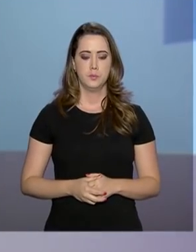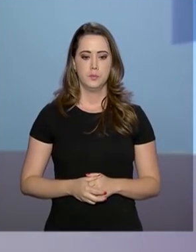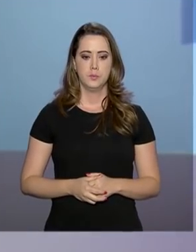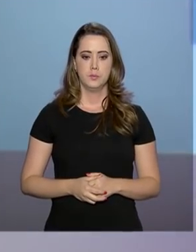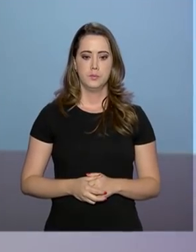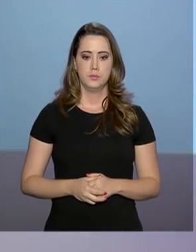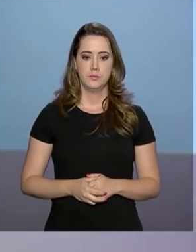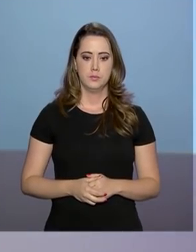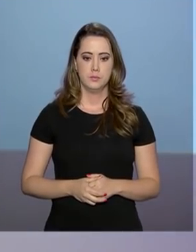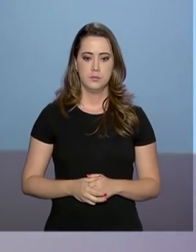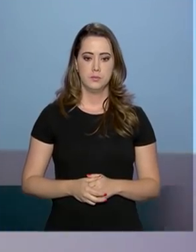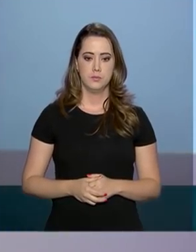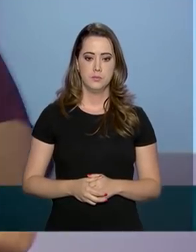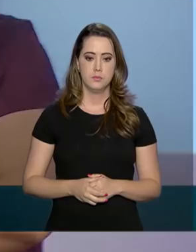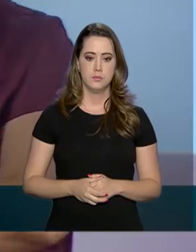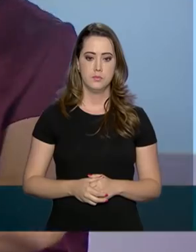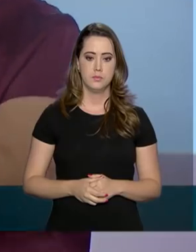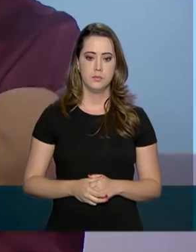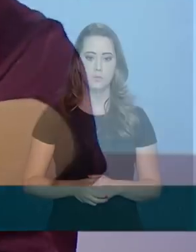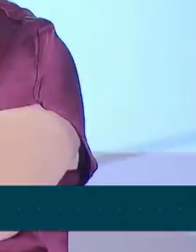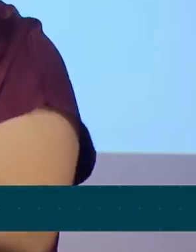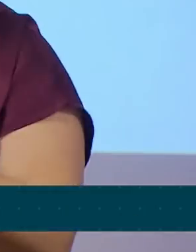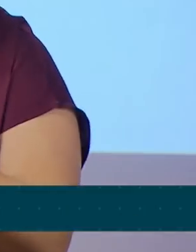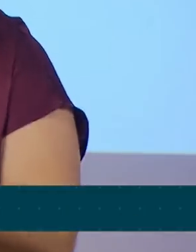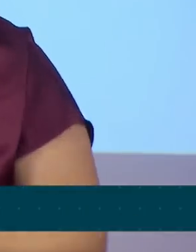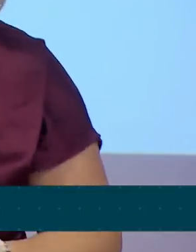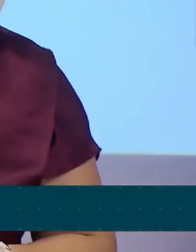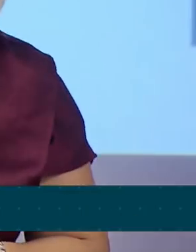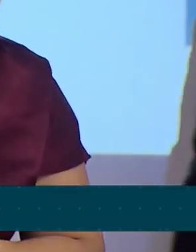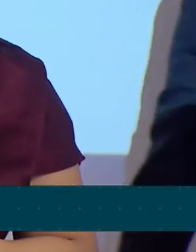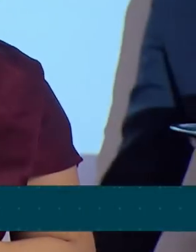deficiência, antes da deficiência, são pessoas.